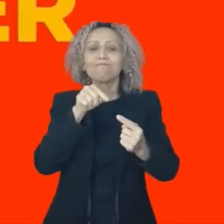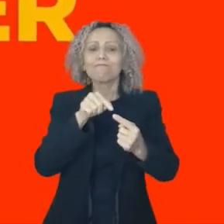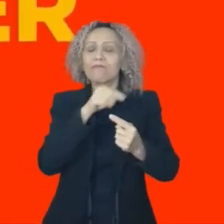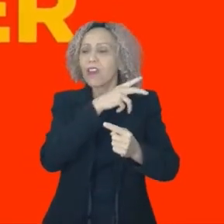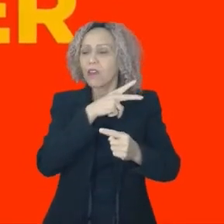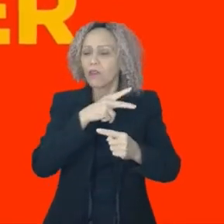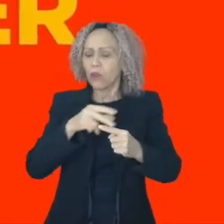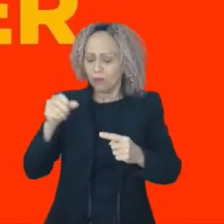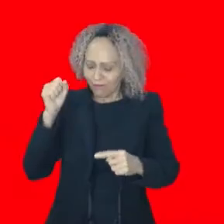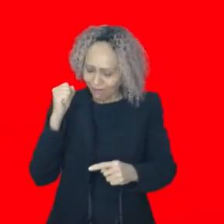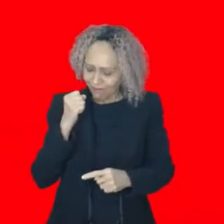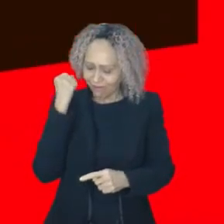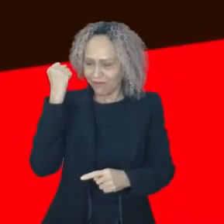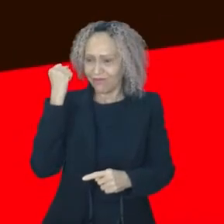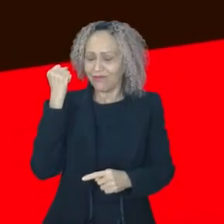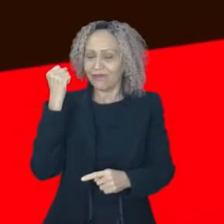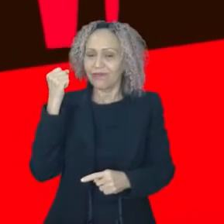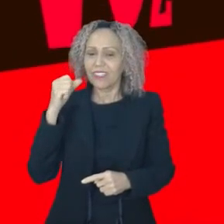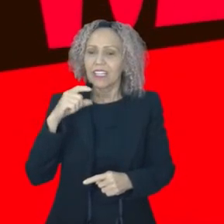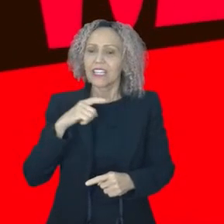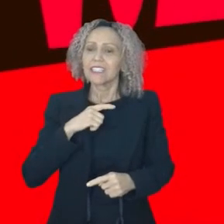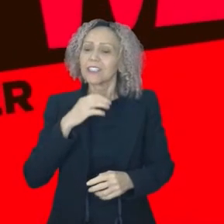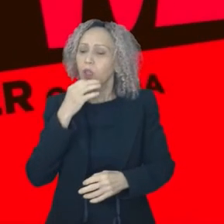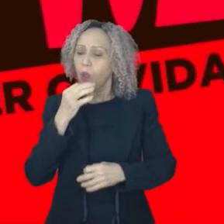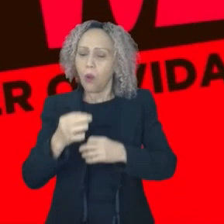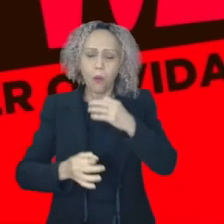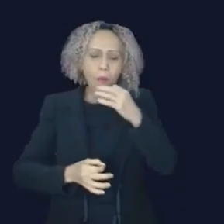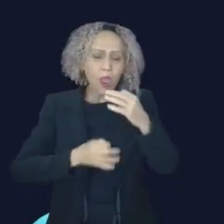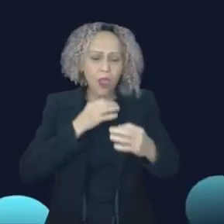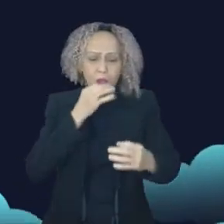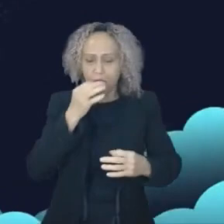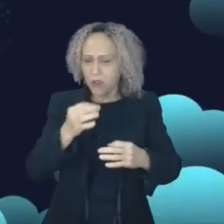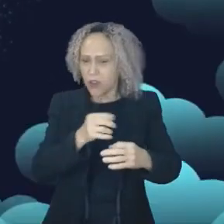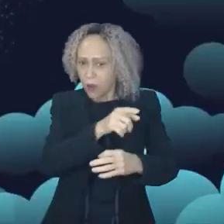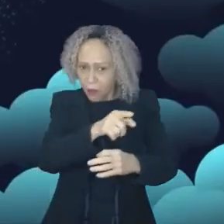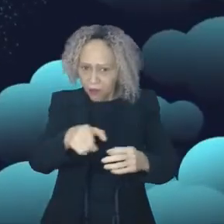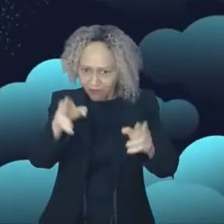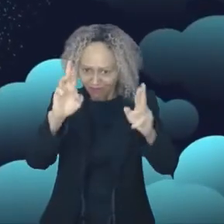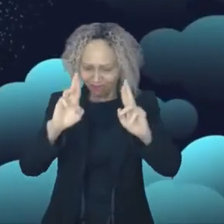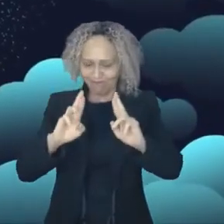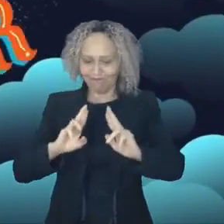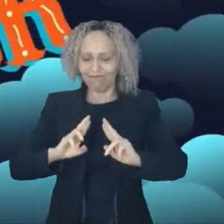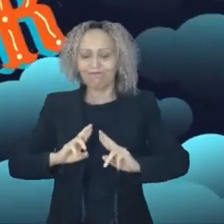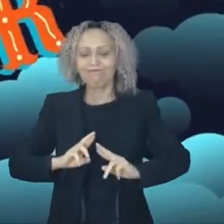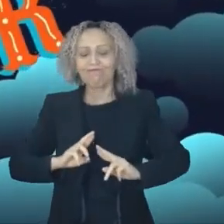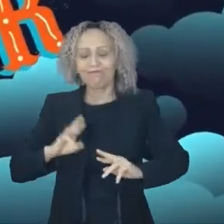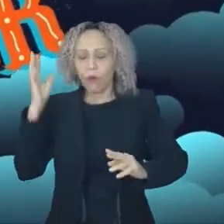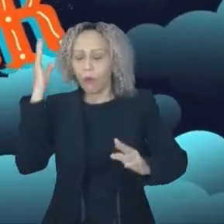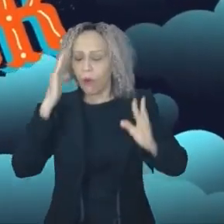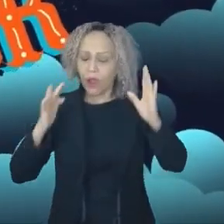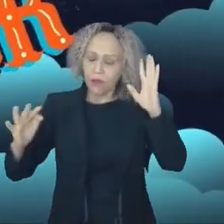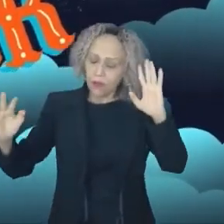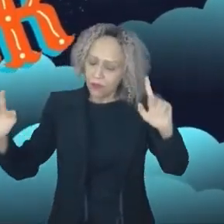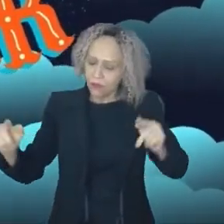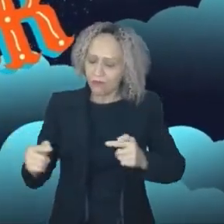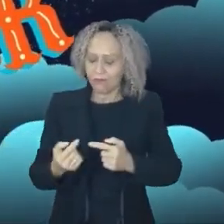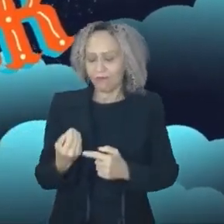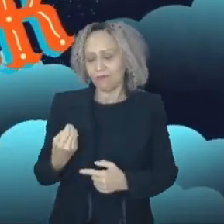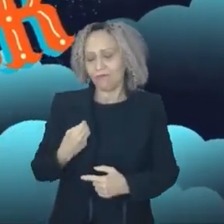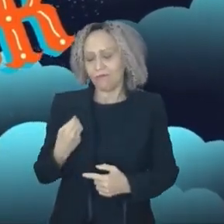batalhando pra vencer. Tenho voz pra ser ouvida, tenho sonhos pra